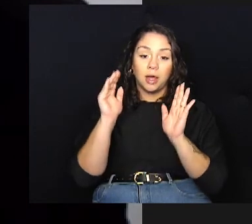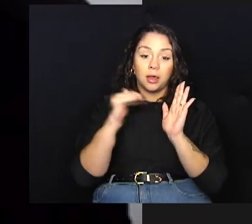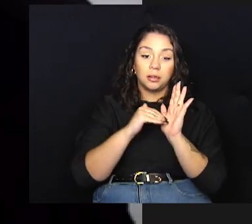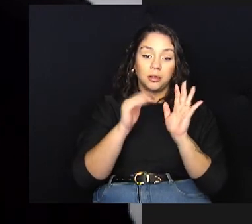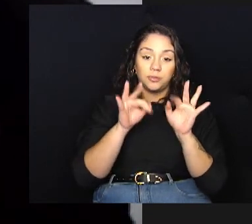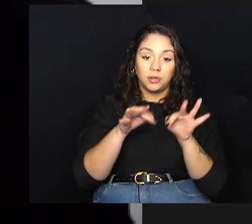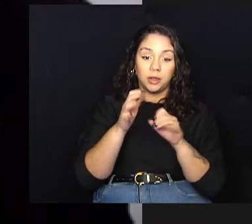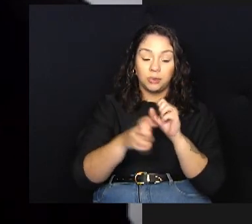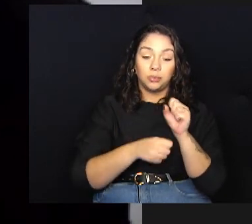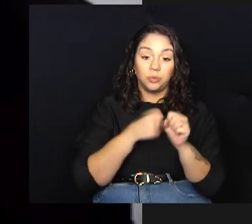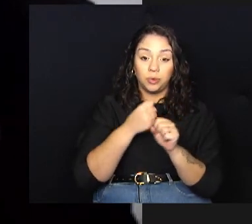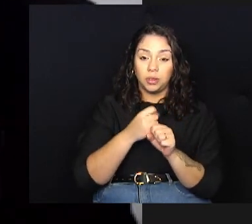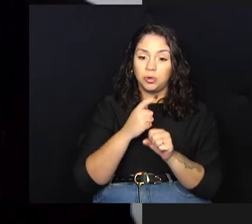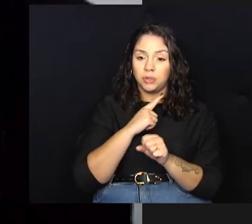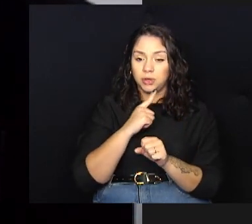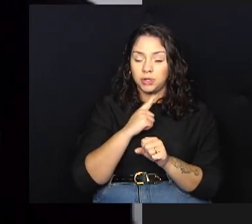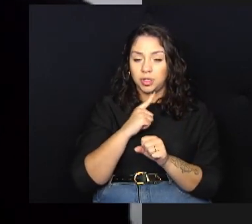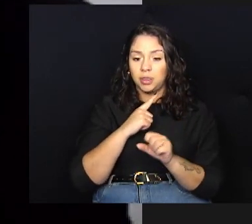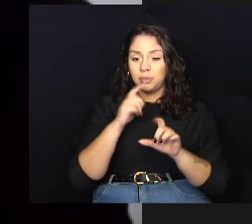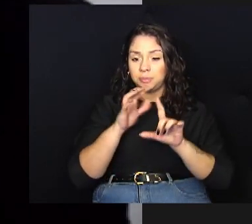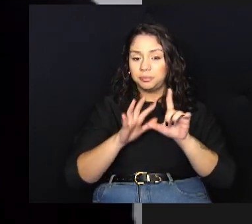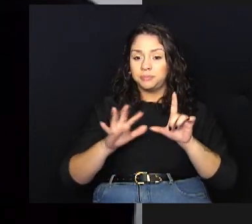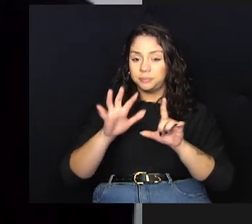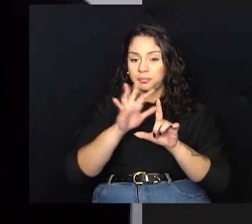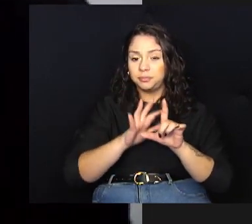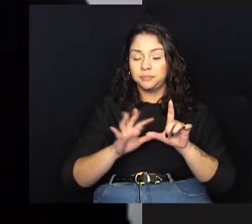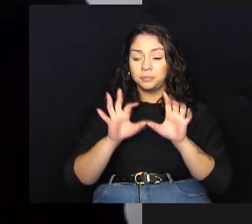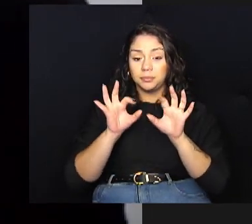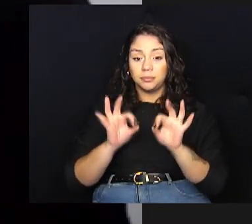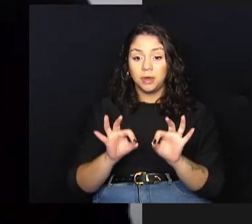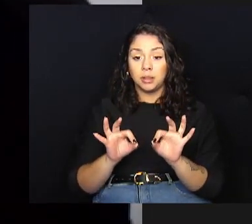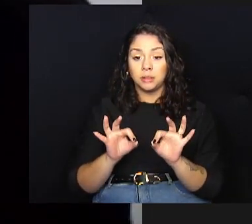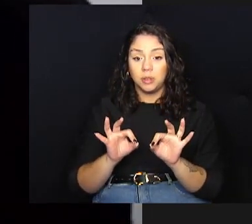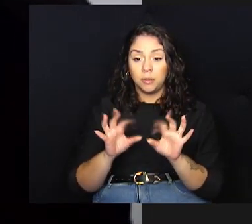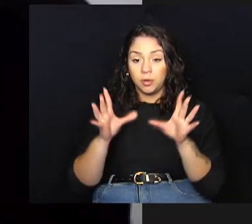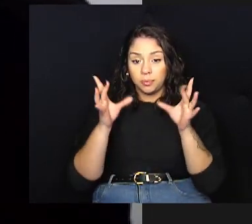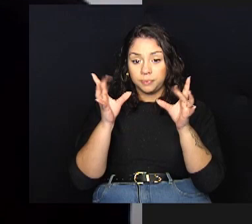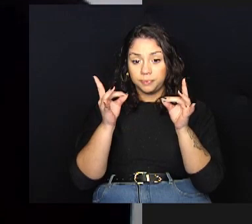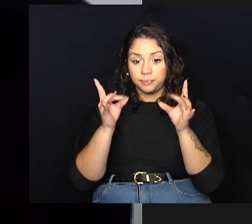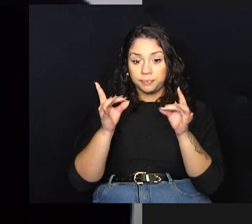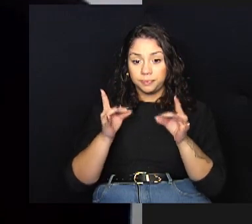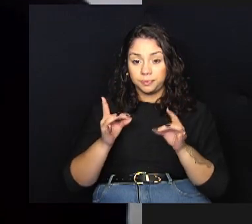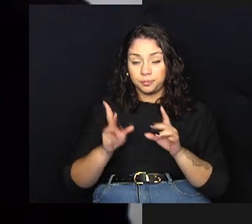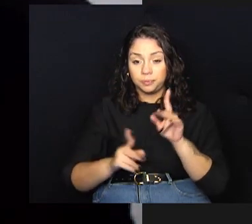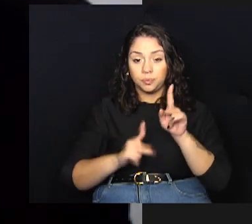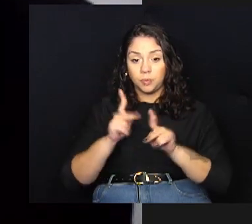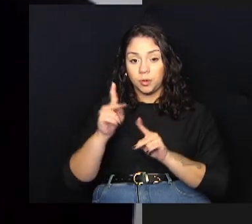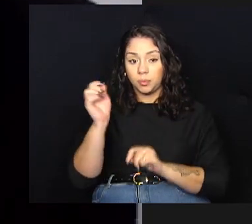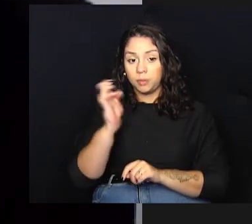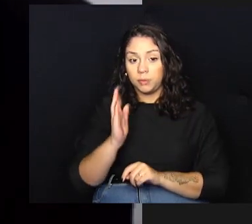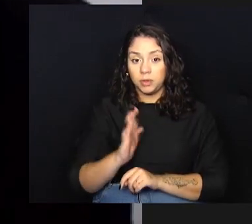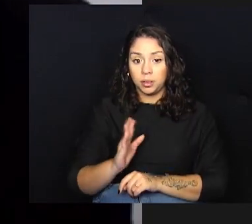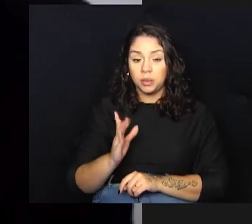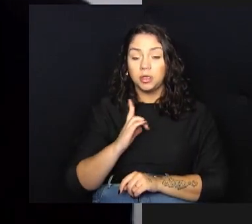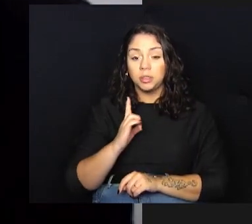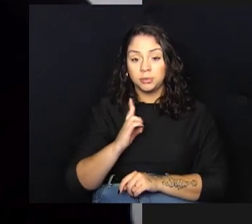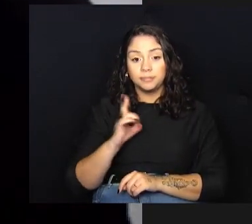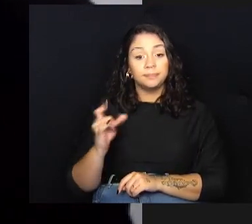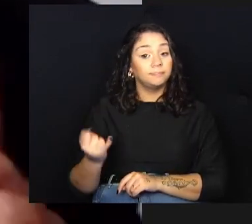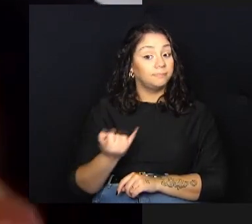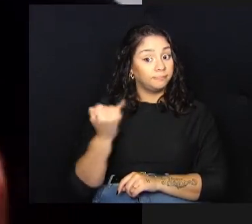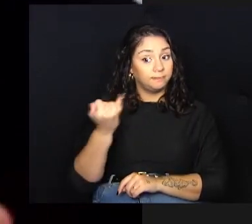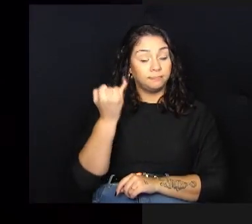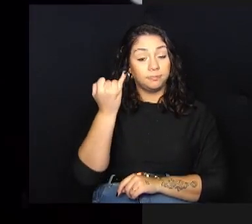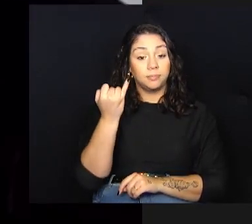a gente tem aí um painel um retrato muito bem detalhado da população brasileira o que vai ser muito importante